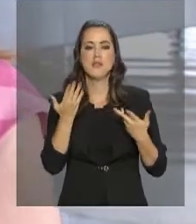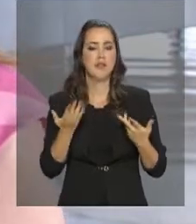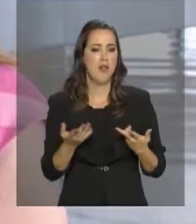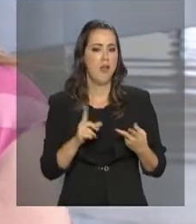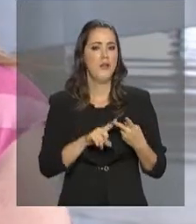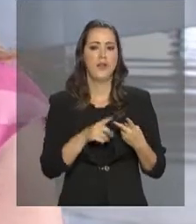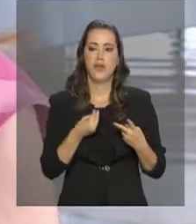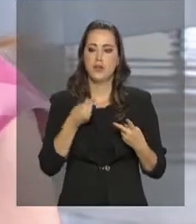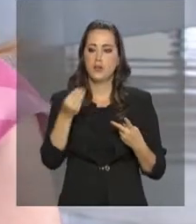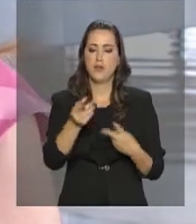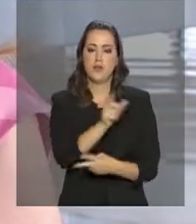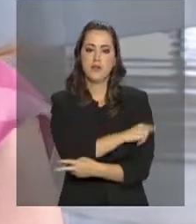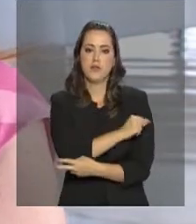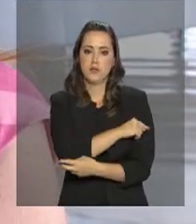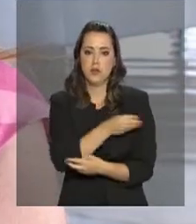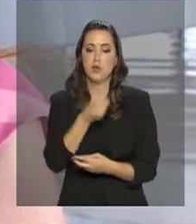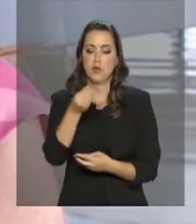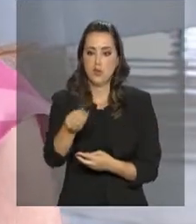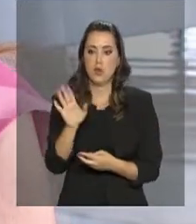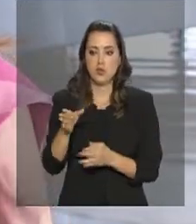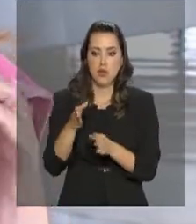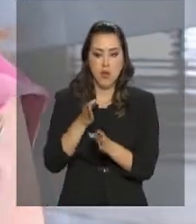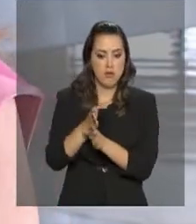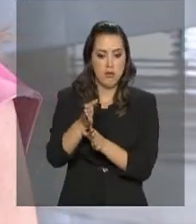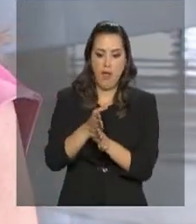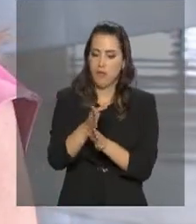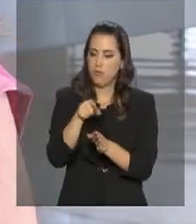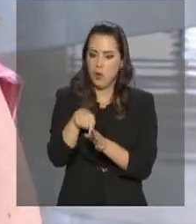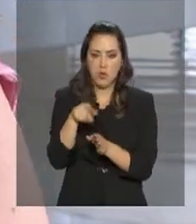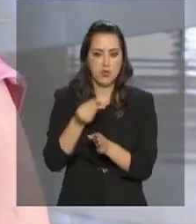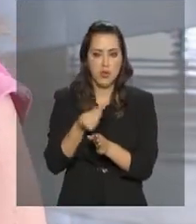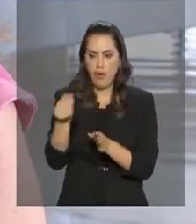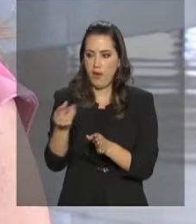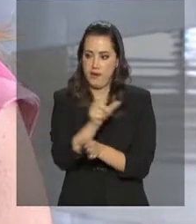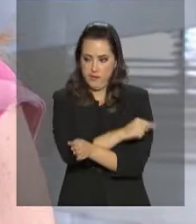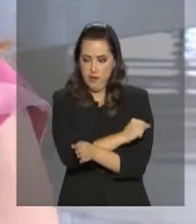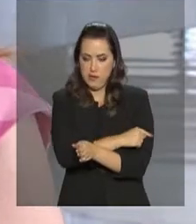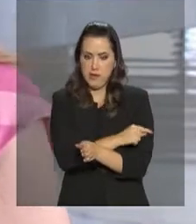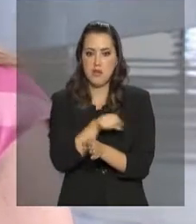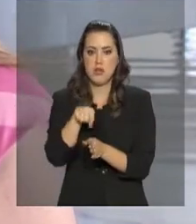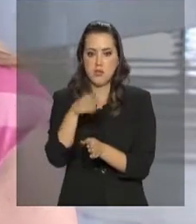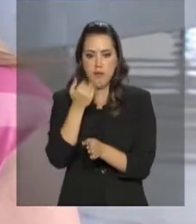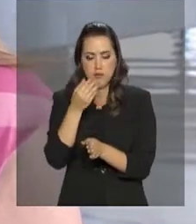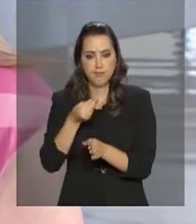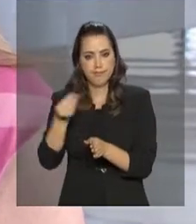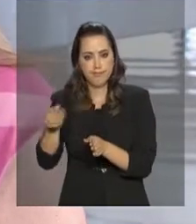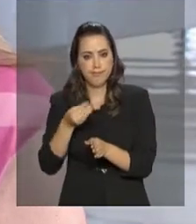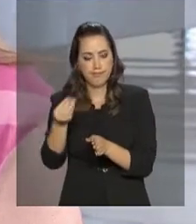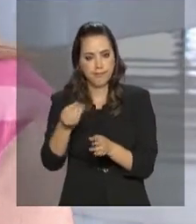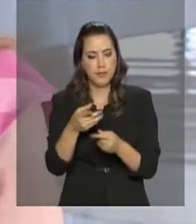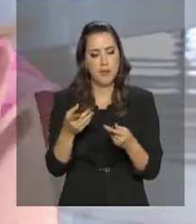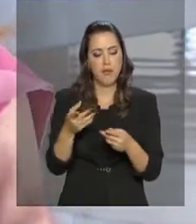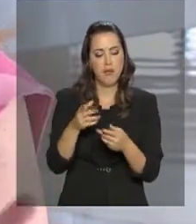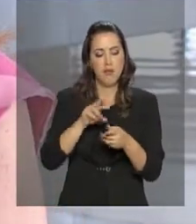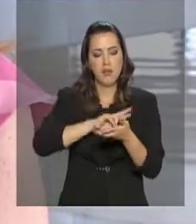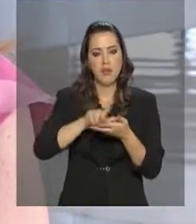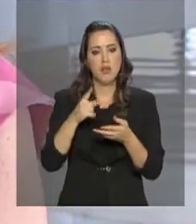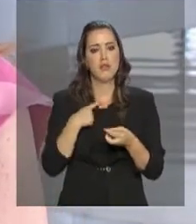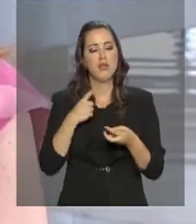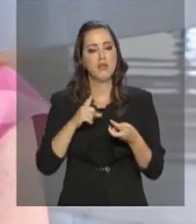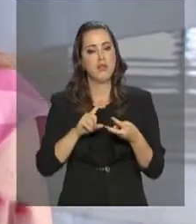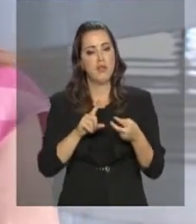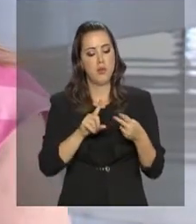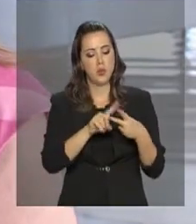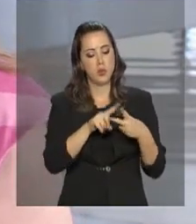gente fornece vacina e atendimento médico já na fronteira. Na própria fronteira, na cidade de Pacaraima, que é o principal ponto de entrada, nós já temos